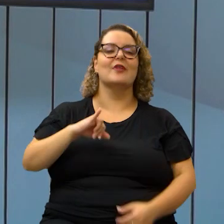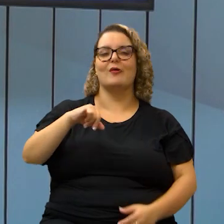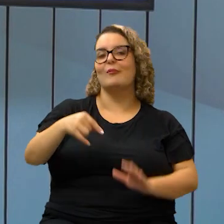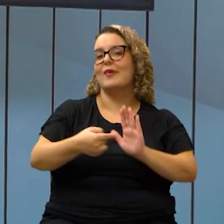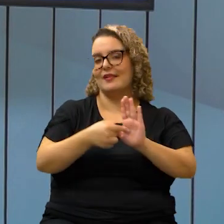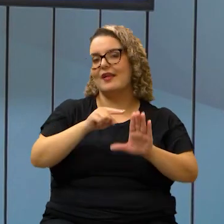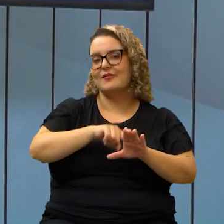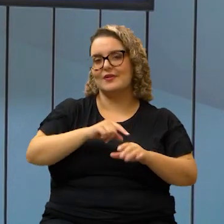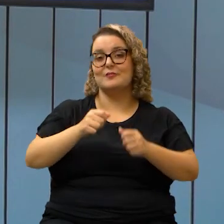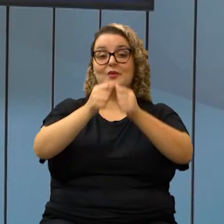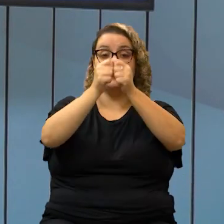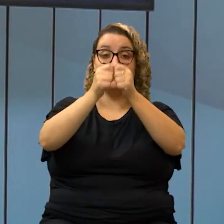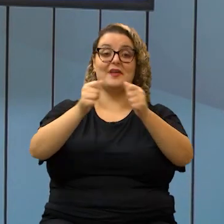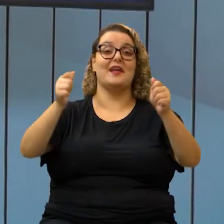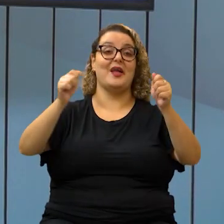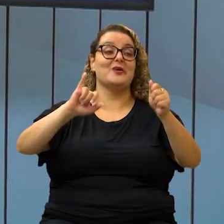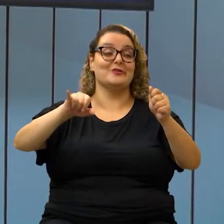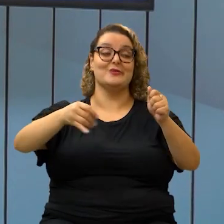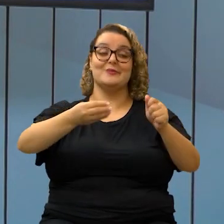bebê.